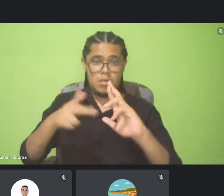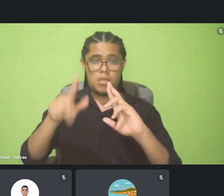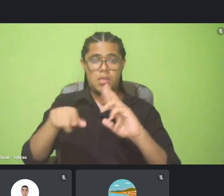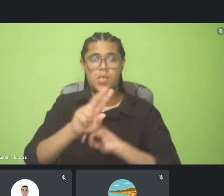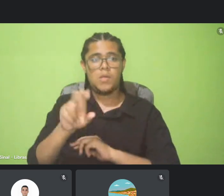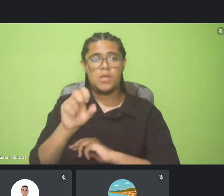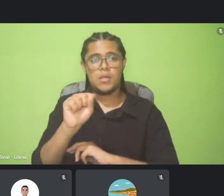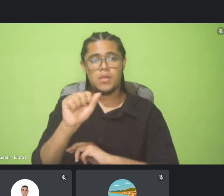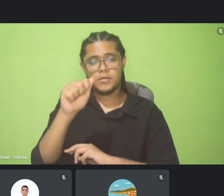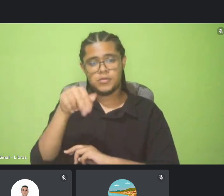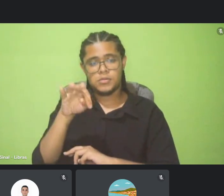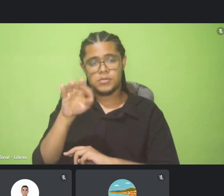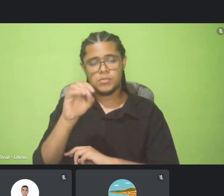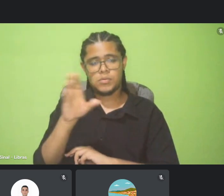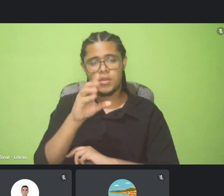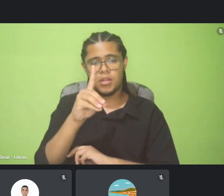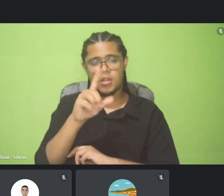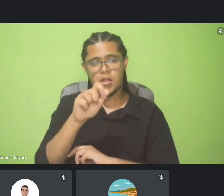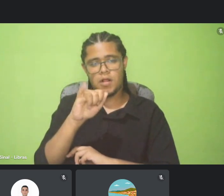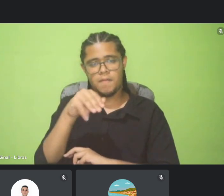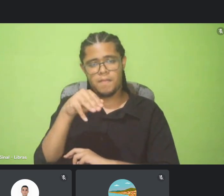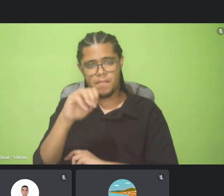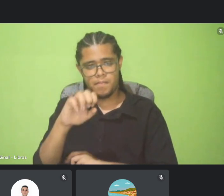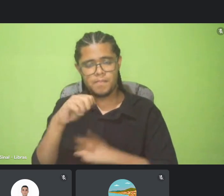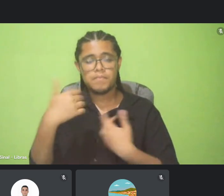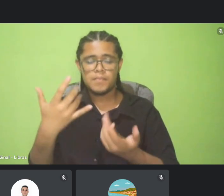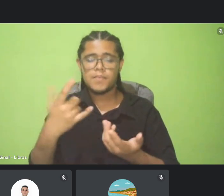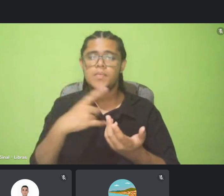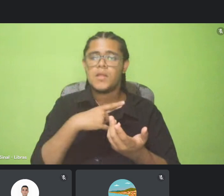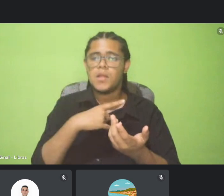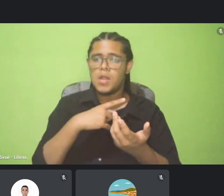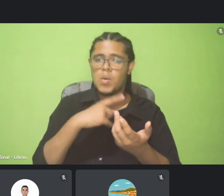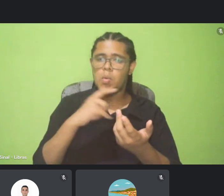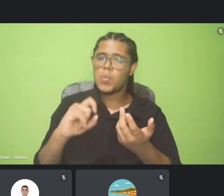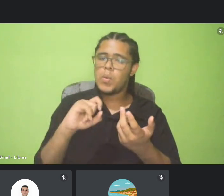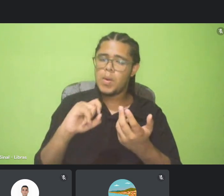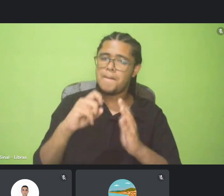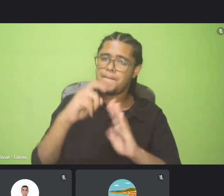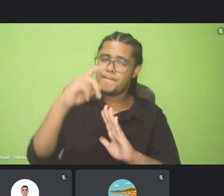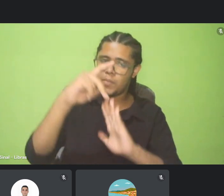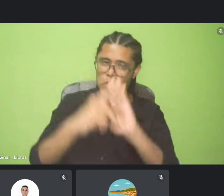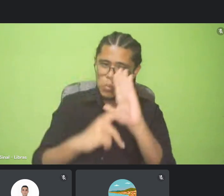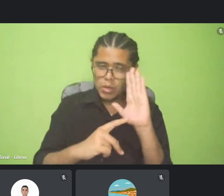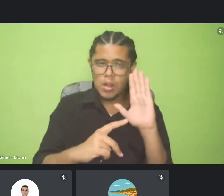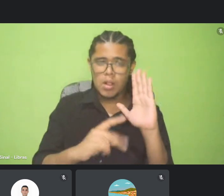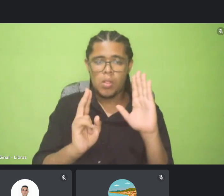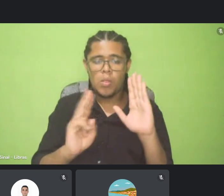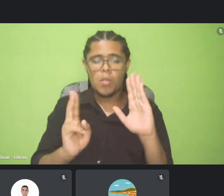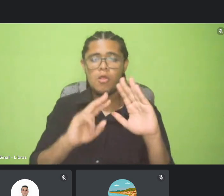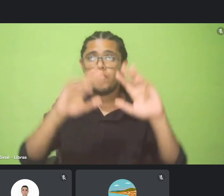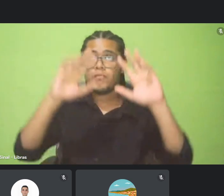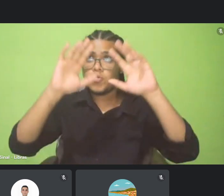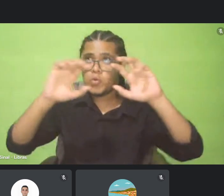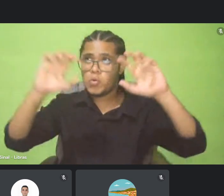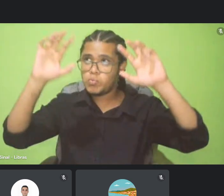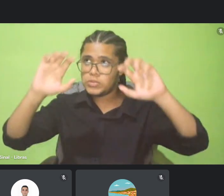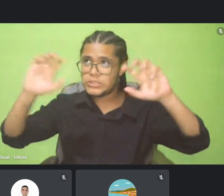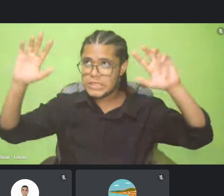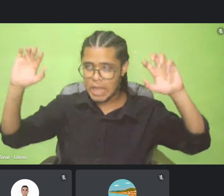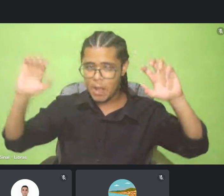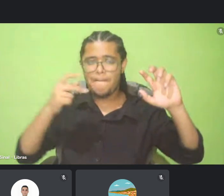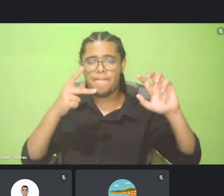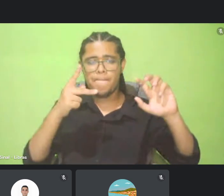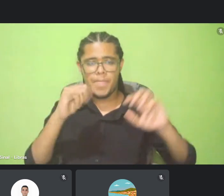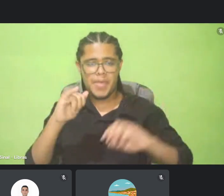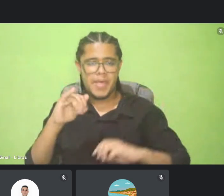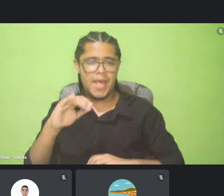citou, que é a ayahuasca, e a gente tem um projeto que é o o céu do picadeiro, que é um projeto onde a gente,